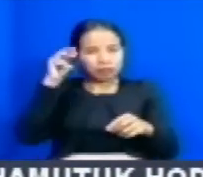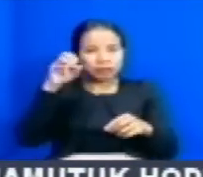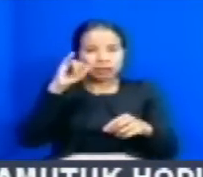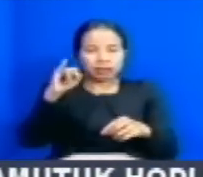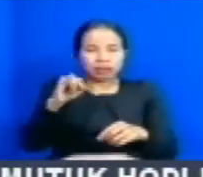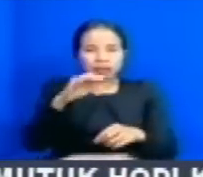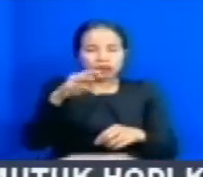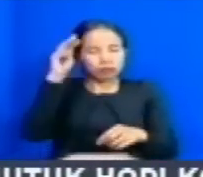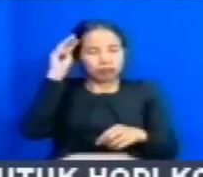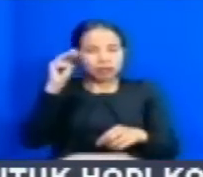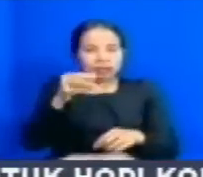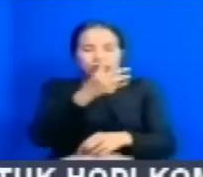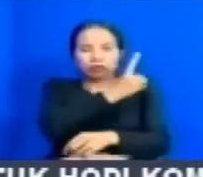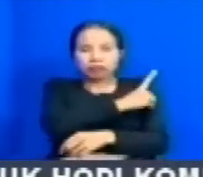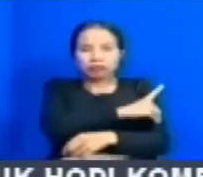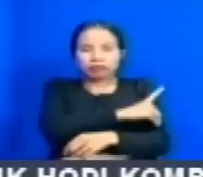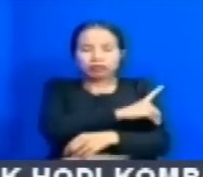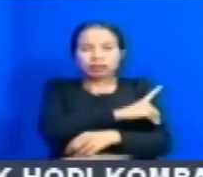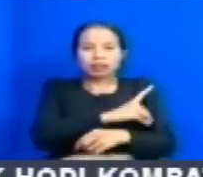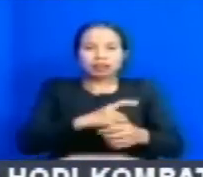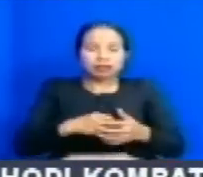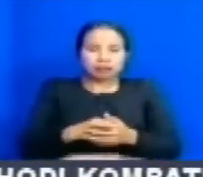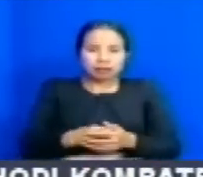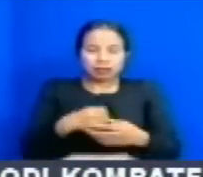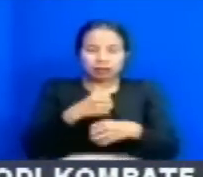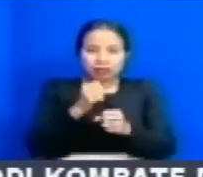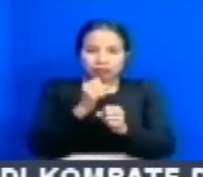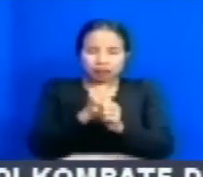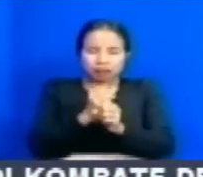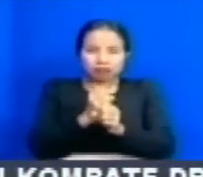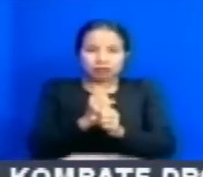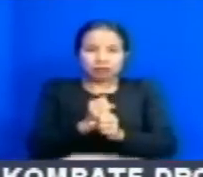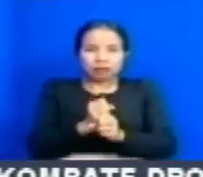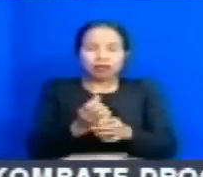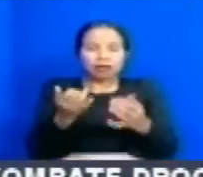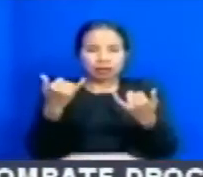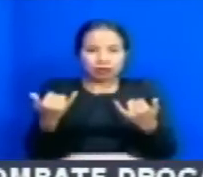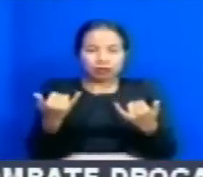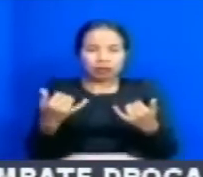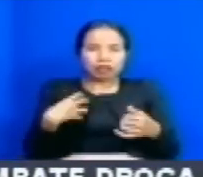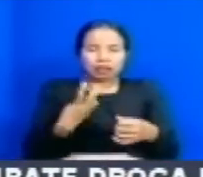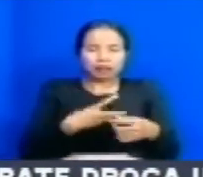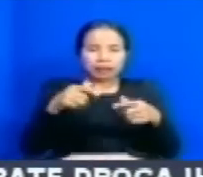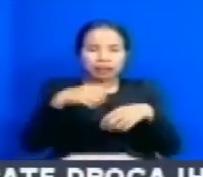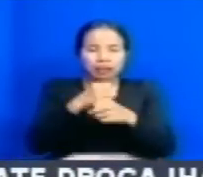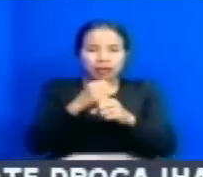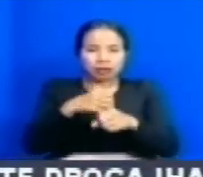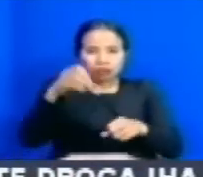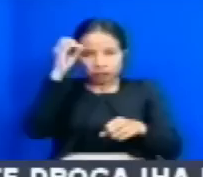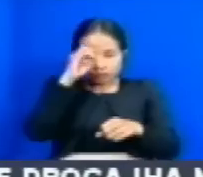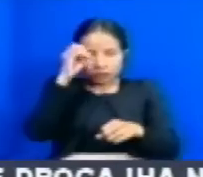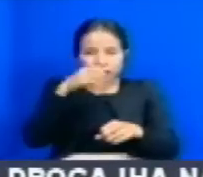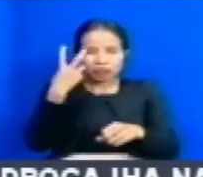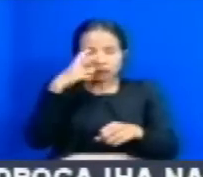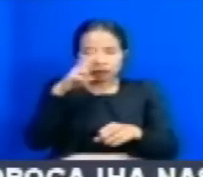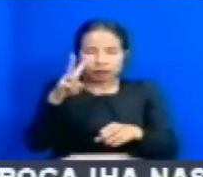defesa interino o ministro secretário de estado nebe o halu halune nebe agora a minha ne haluna a minha be ordem de operação a minha diretiva do comando